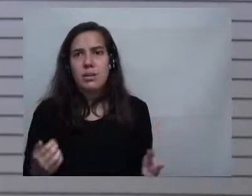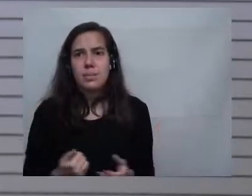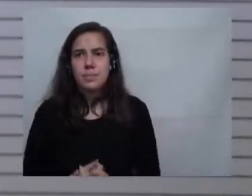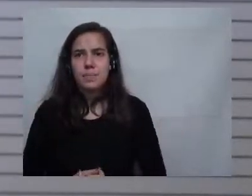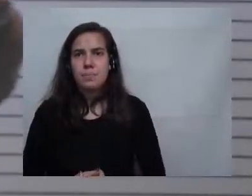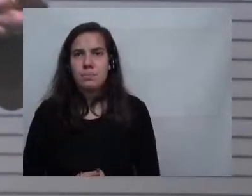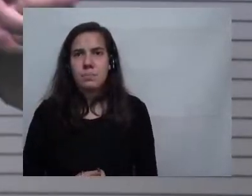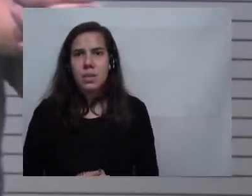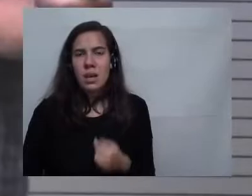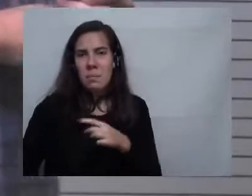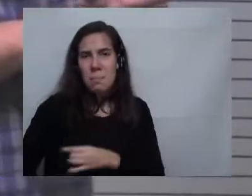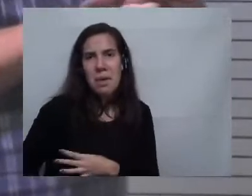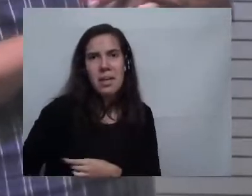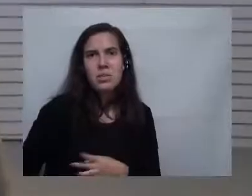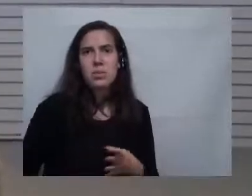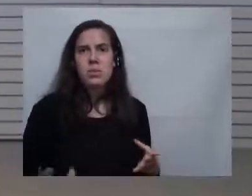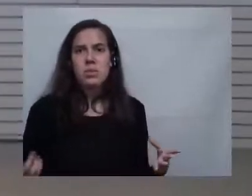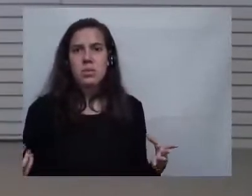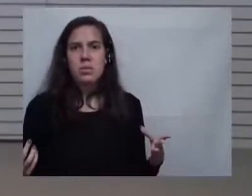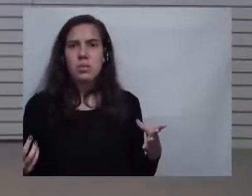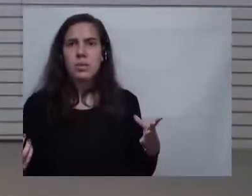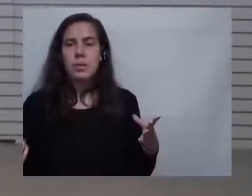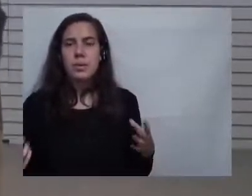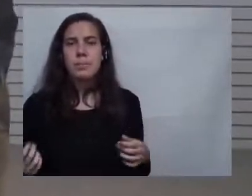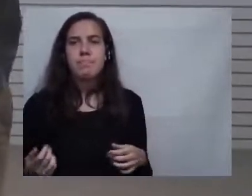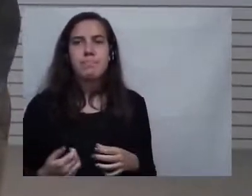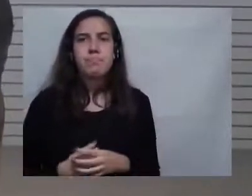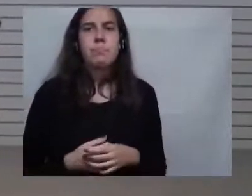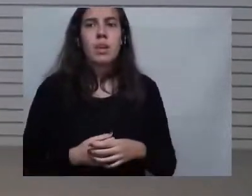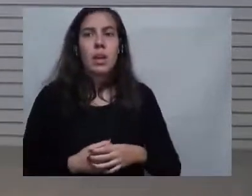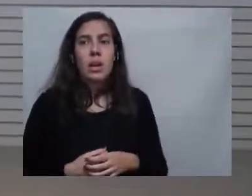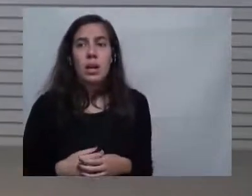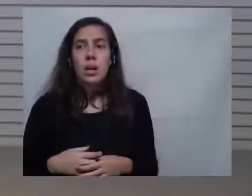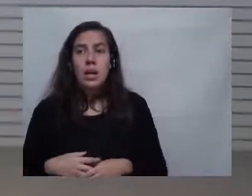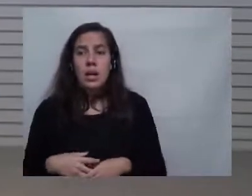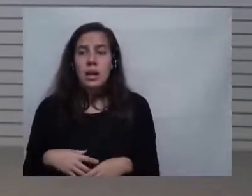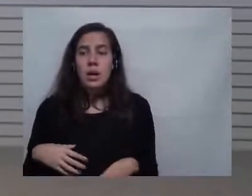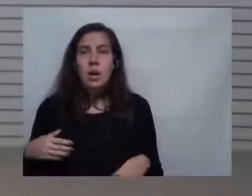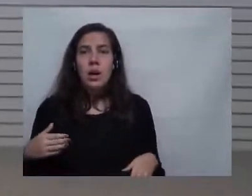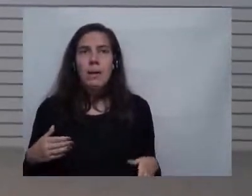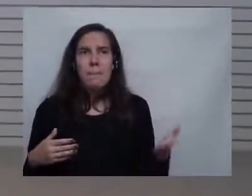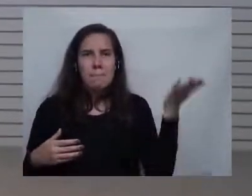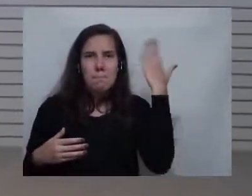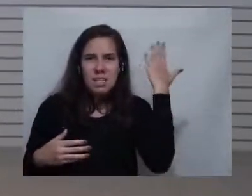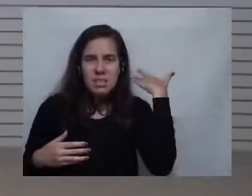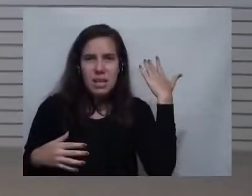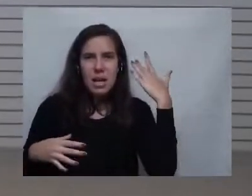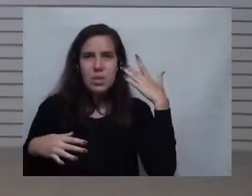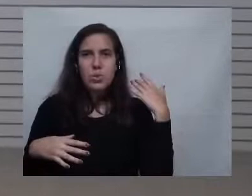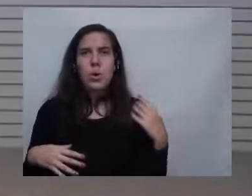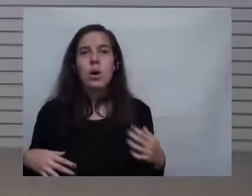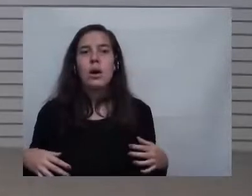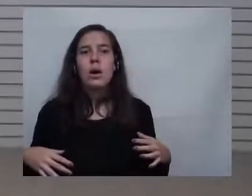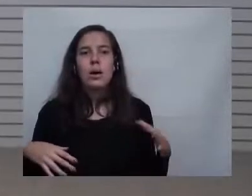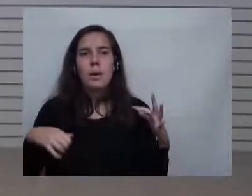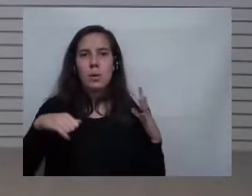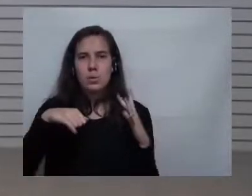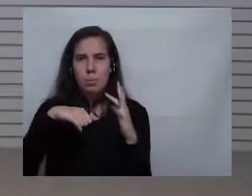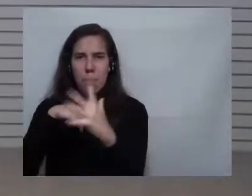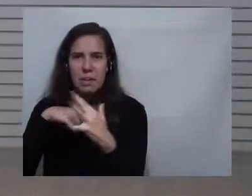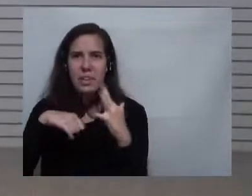e os filhos da peste negra depois que coincidiam com a era do renascimento